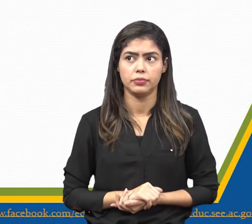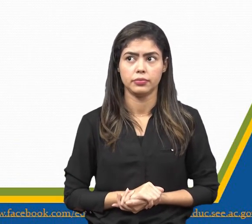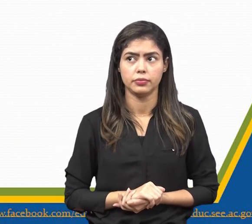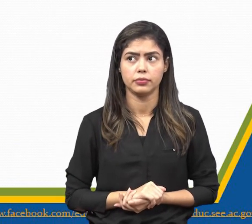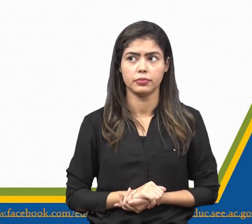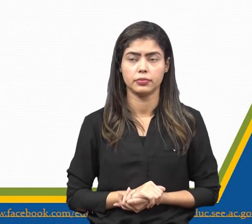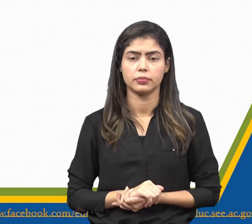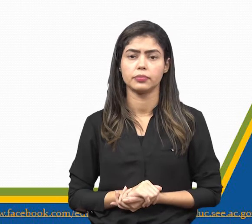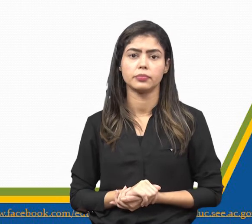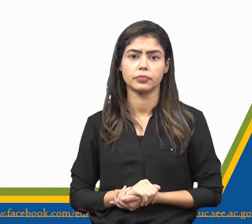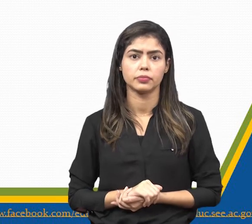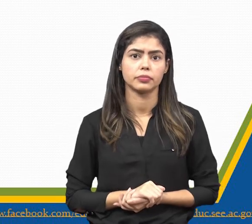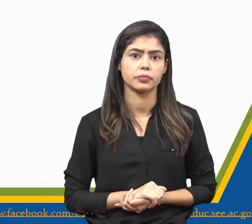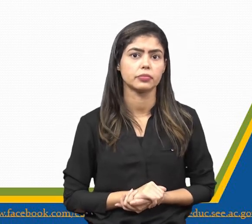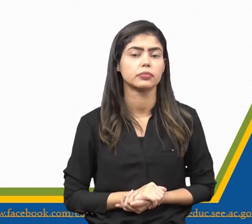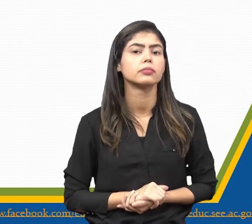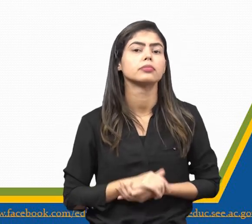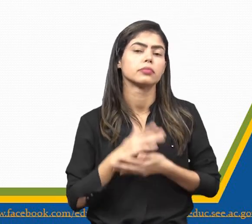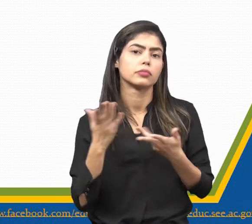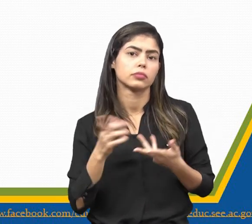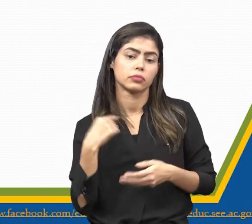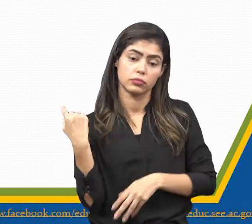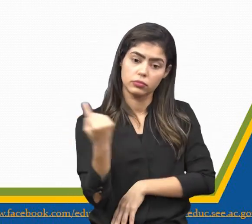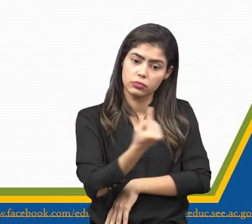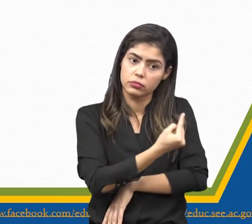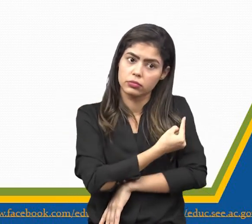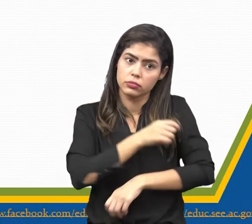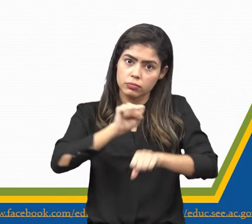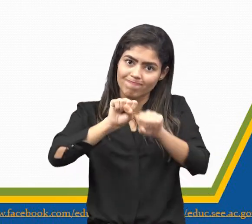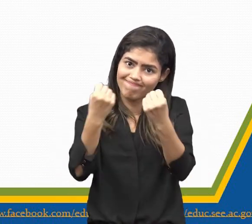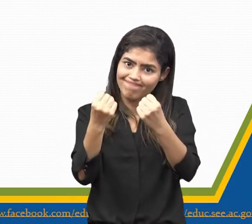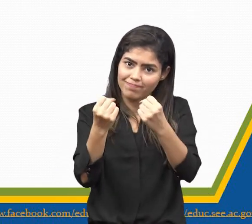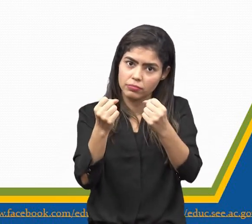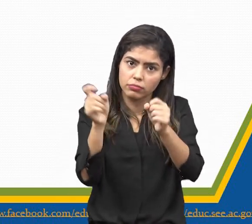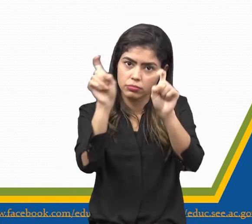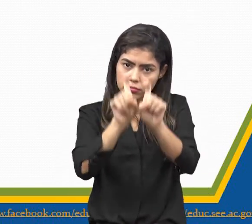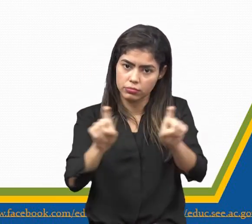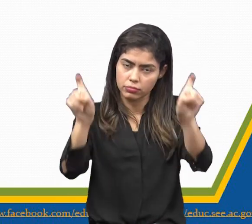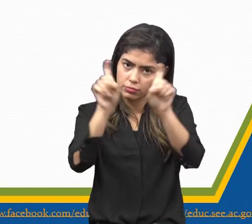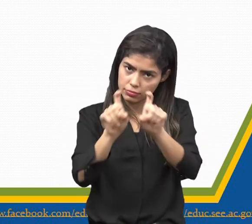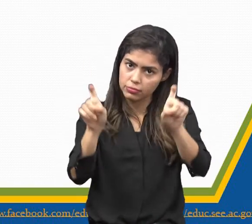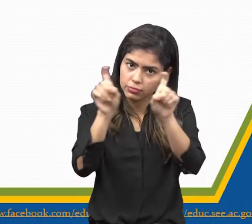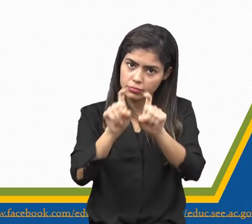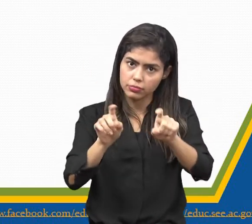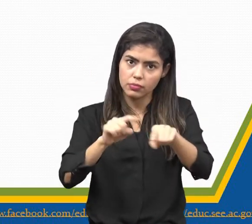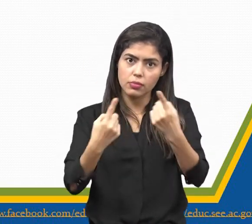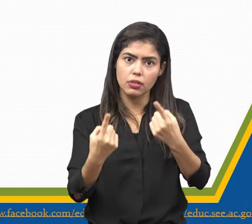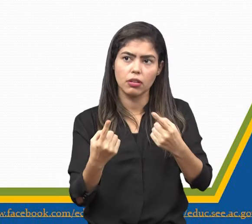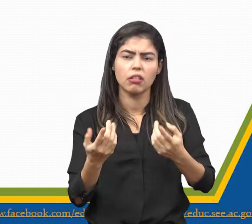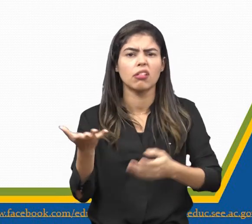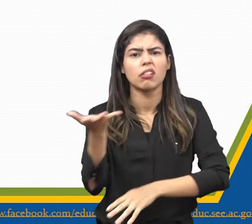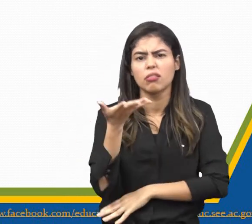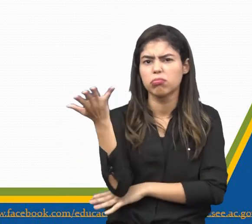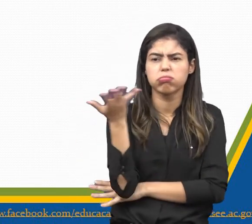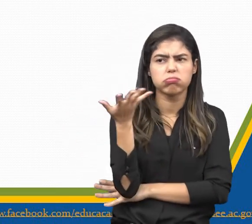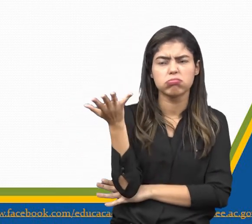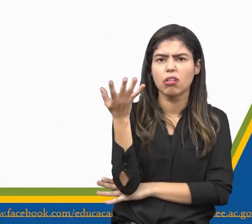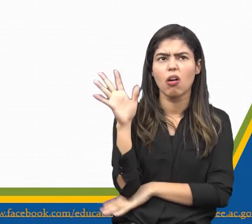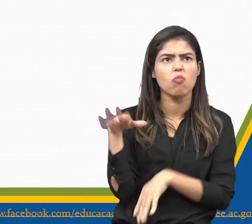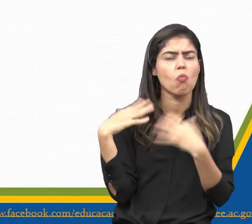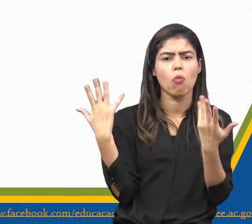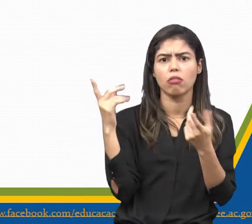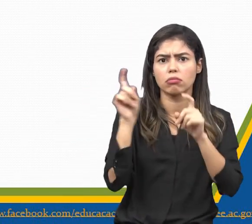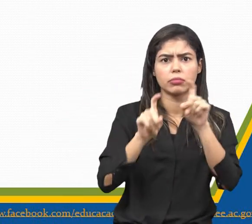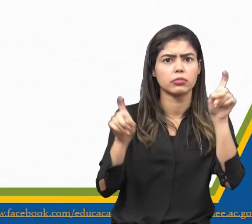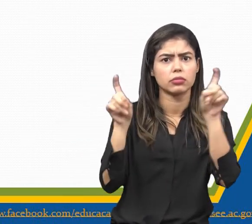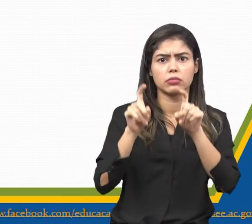computer belonged to my father. Nós quebramos o computador. Tá, mas tá muito vaga essa informação. Que computador